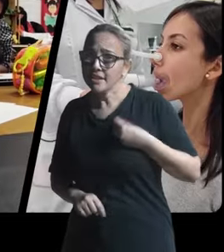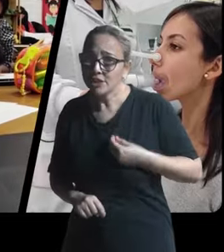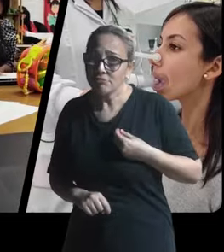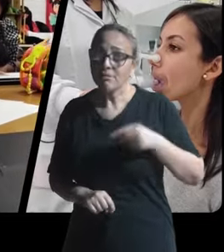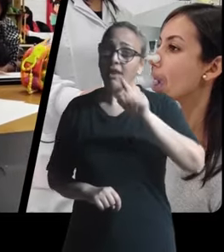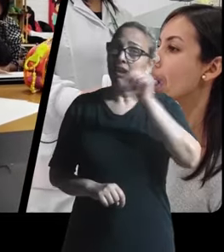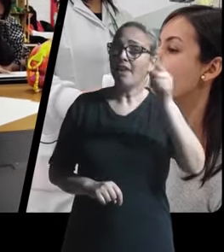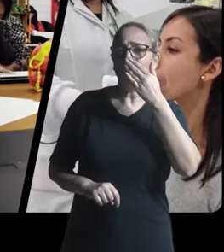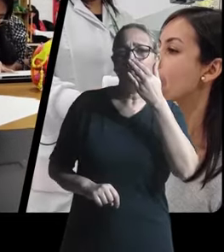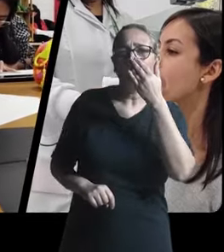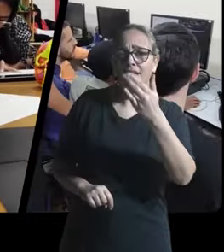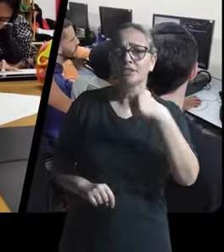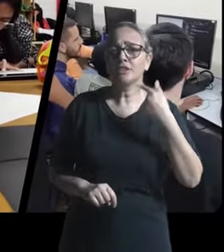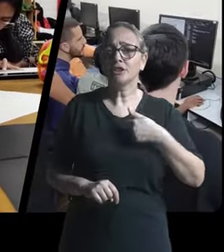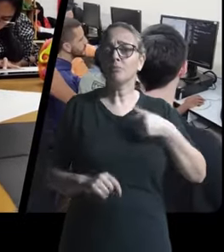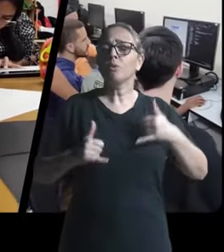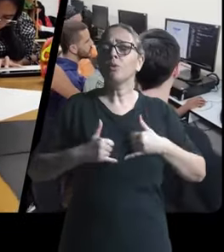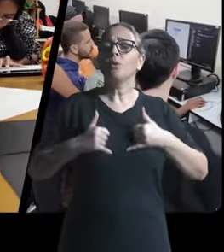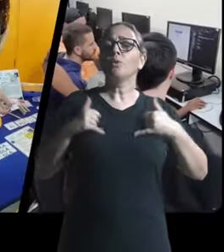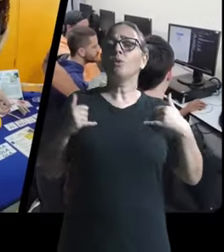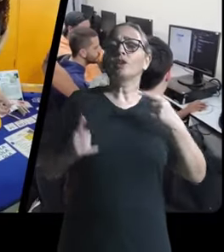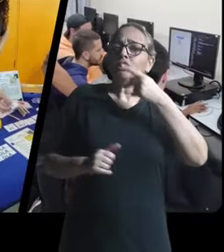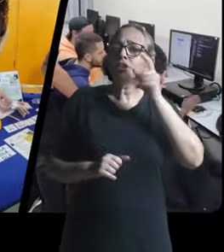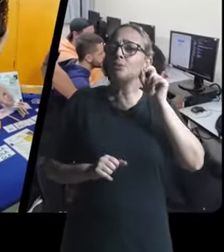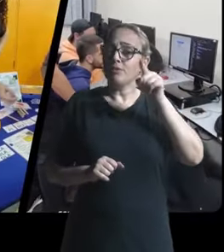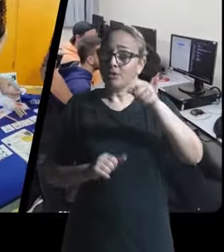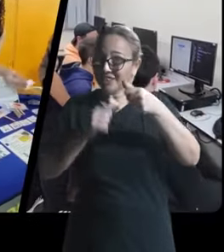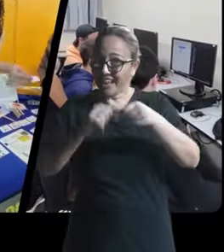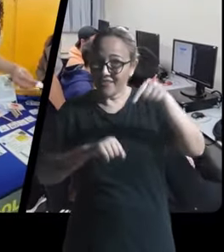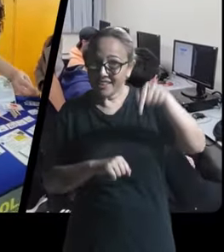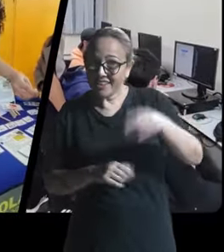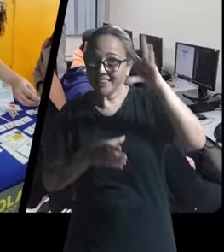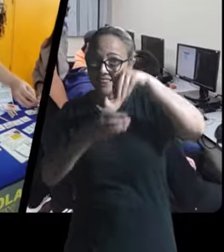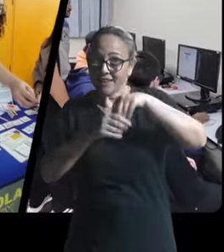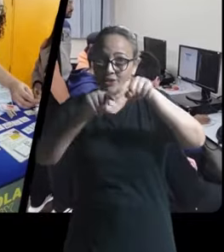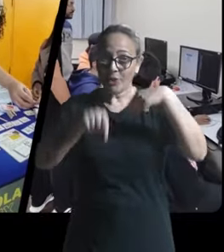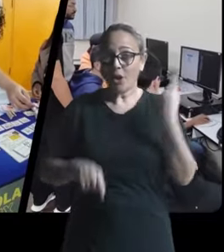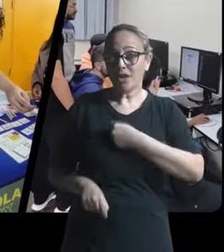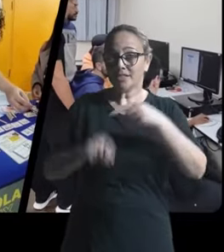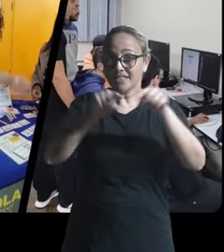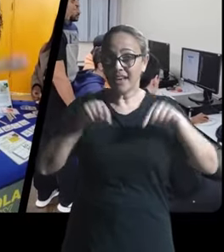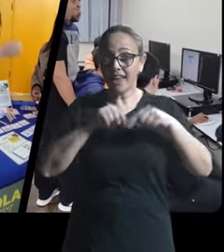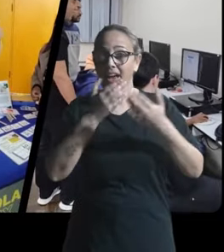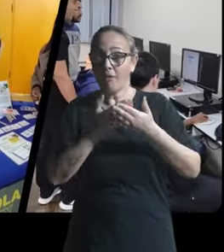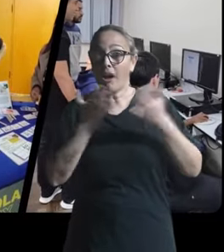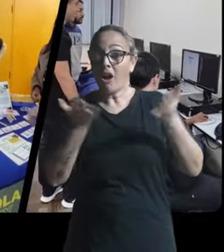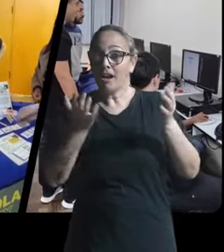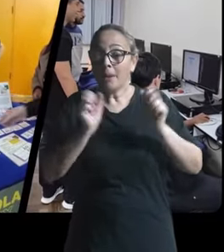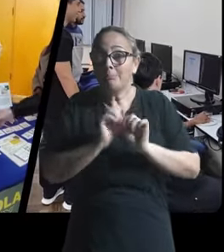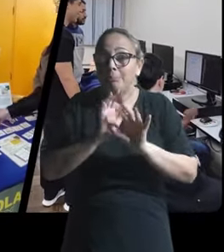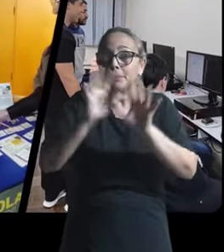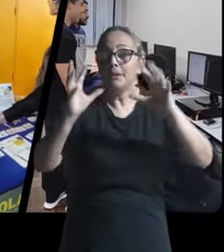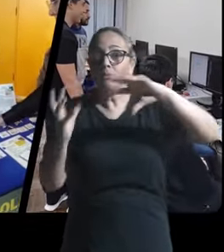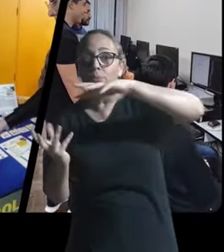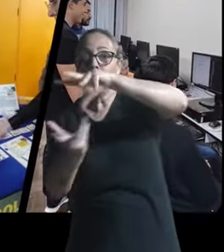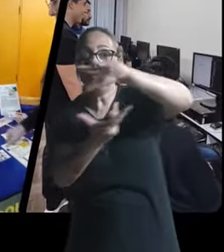funciona porque você existe. E que lá na frente a gente se orgulhe de dizer: você já esteve aqui dentro da nossa sala de